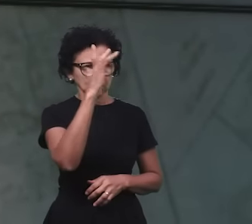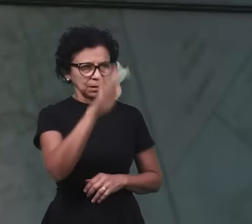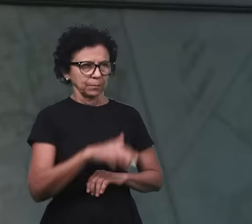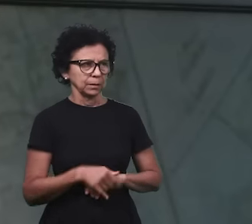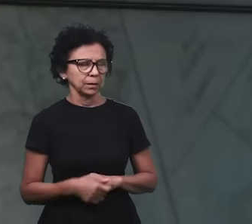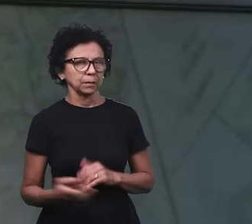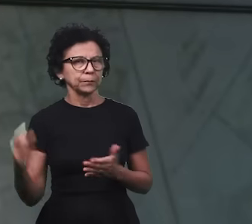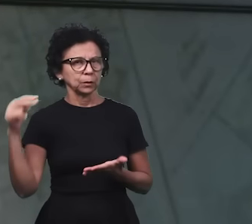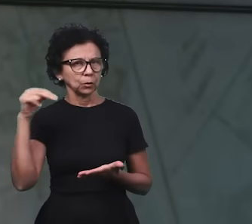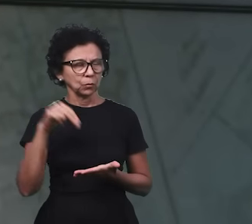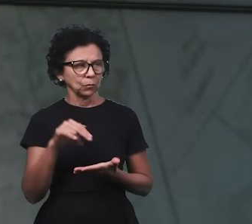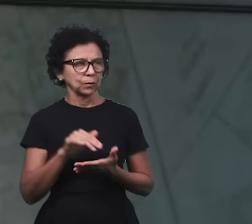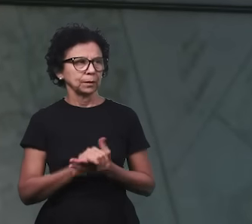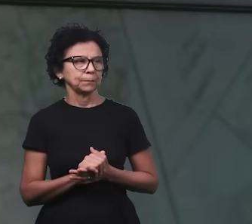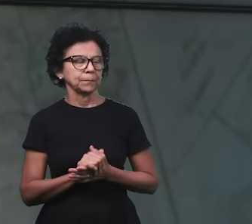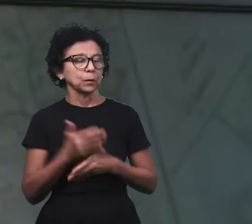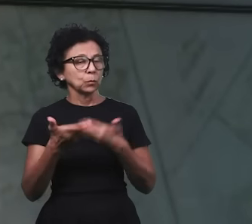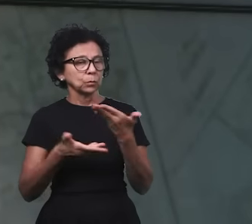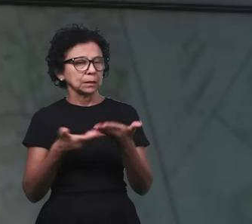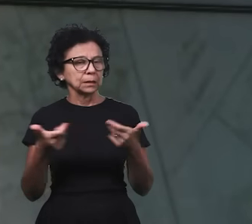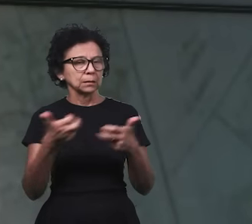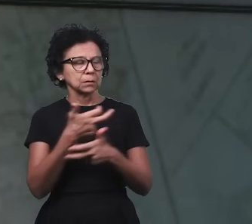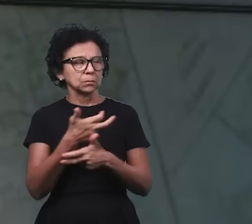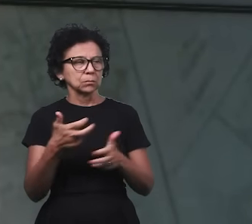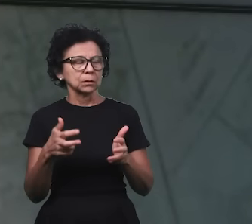Jesus, ele começa, então, a